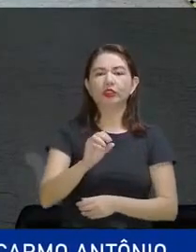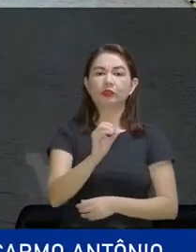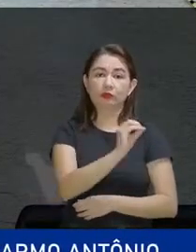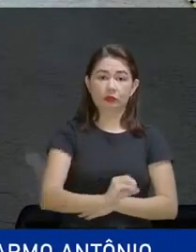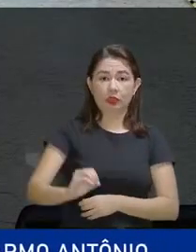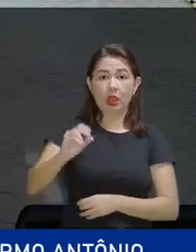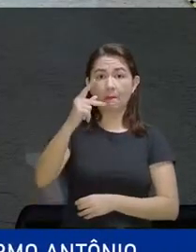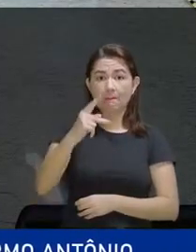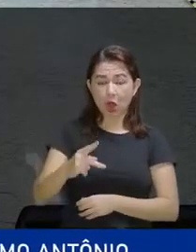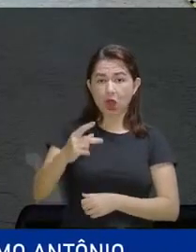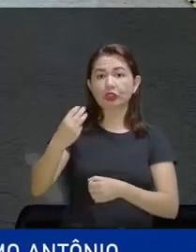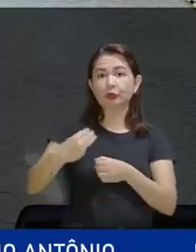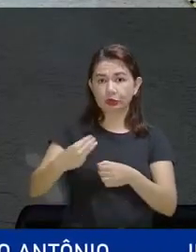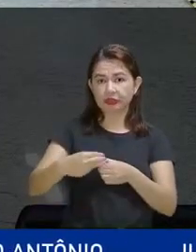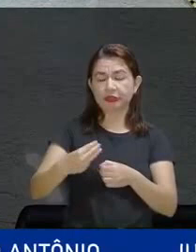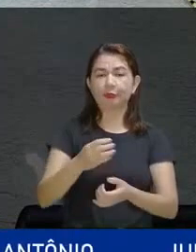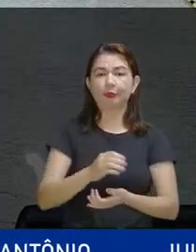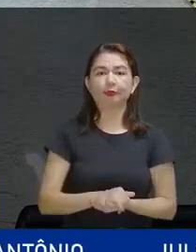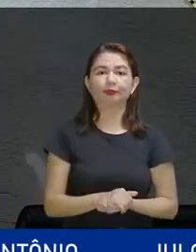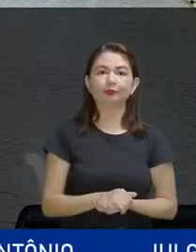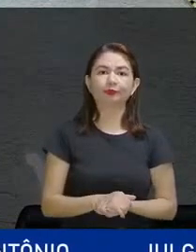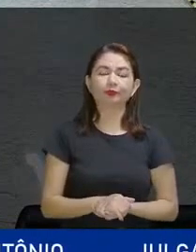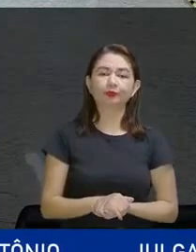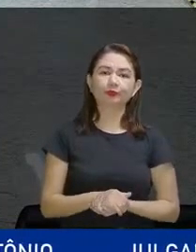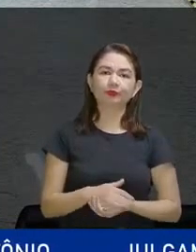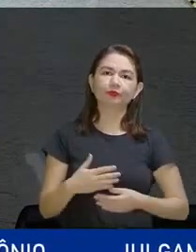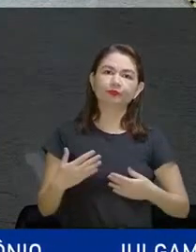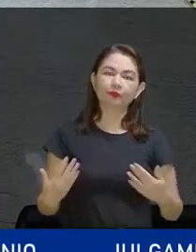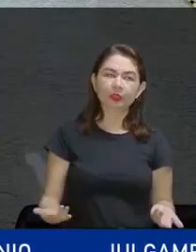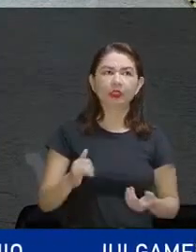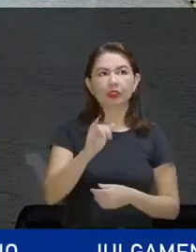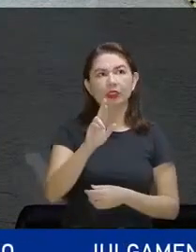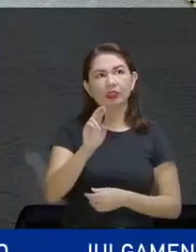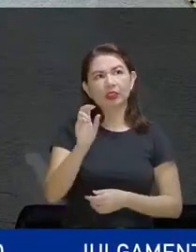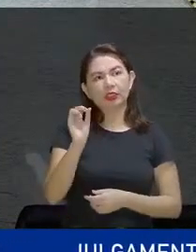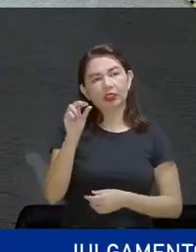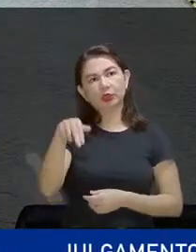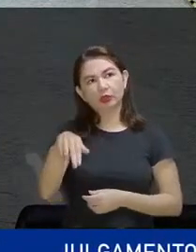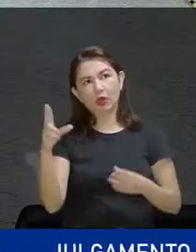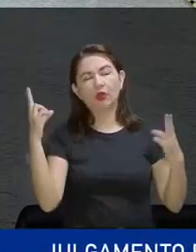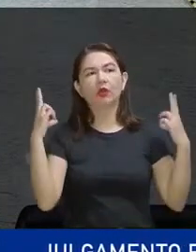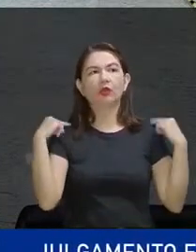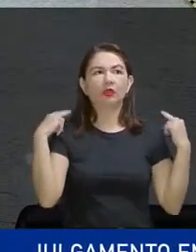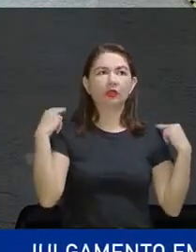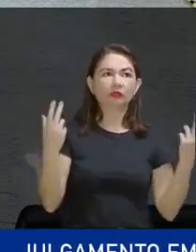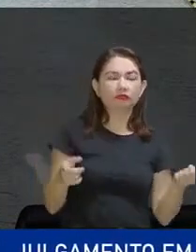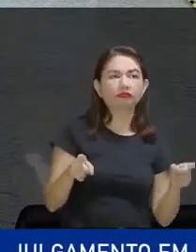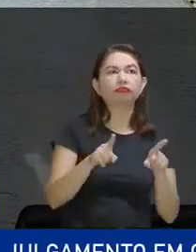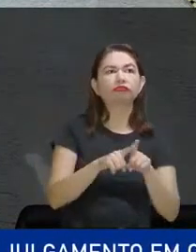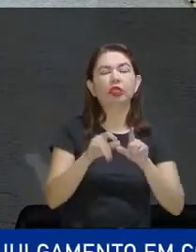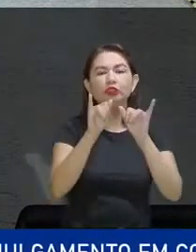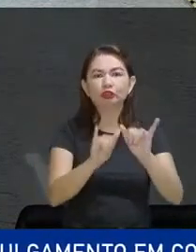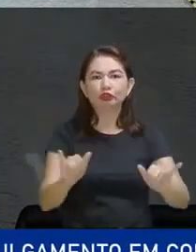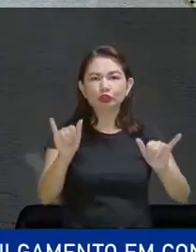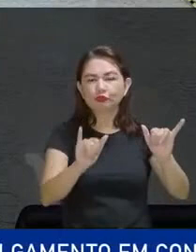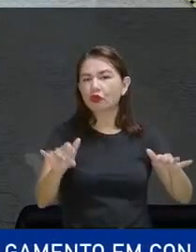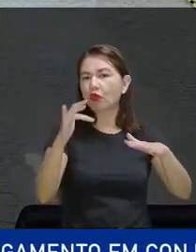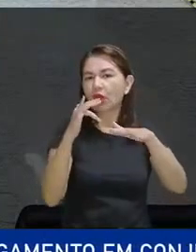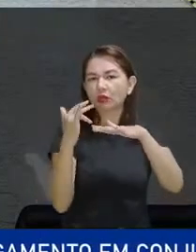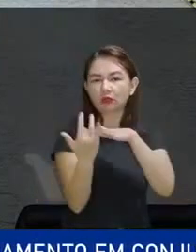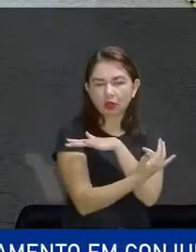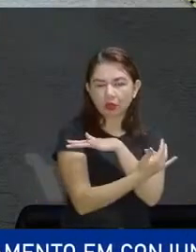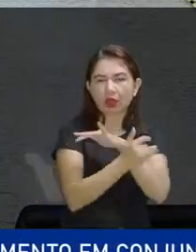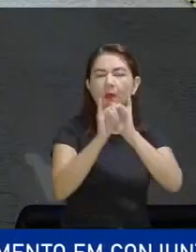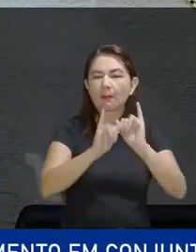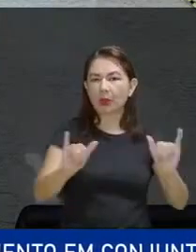E aí, continua por aí. E o Irlan disse que é profissional liberal, que faz publicidade digital, que faz